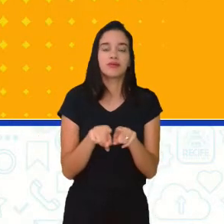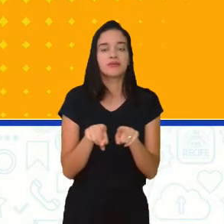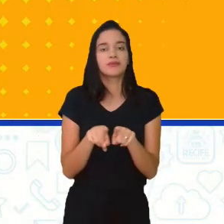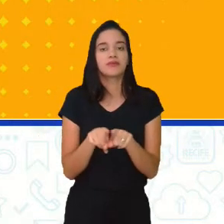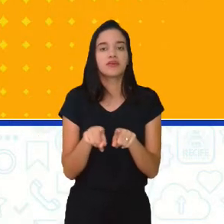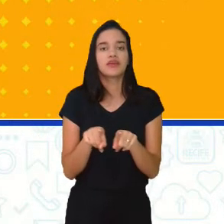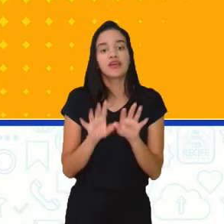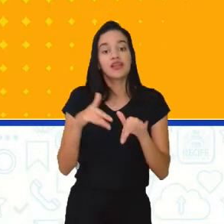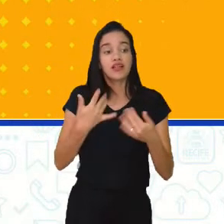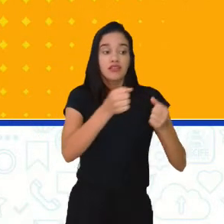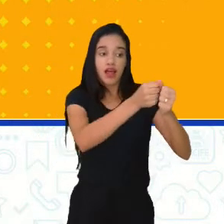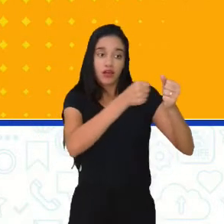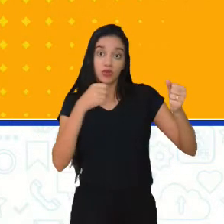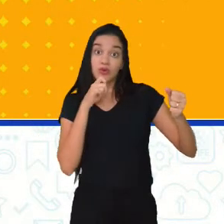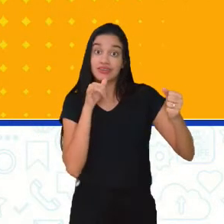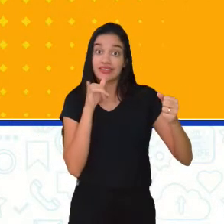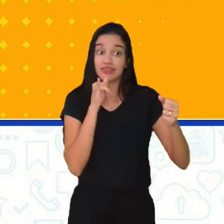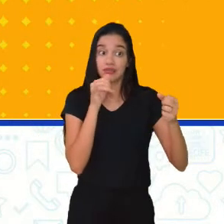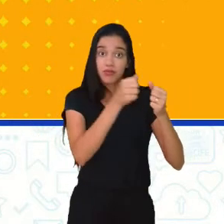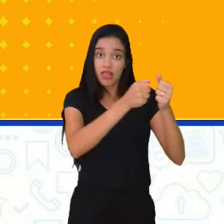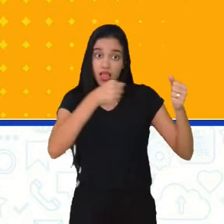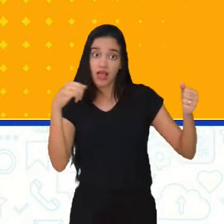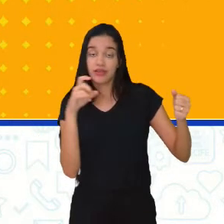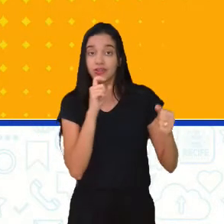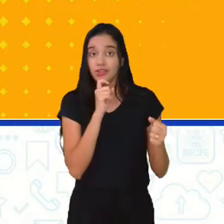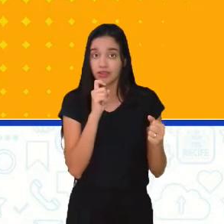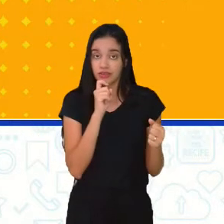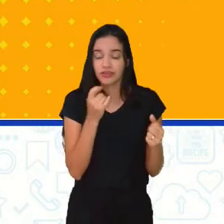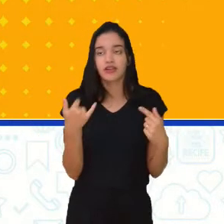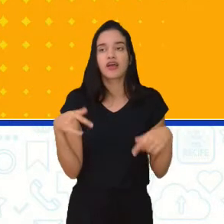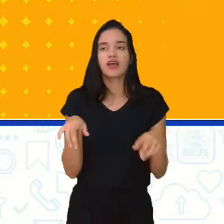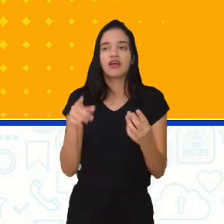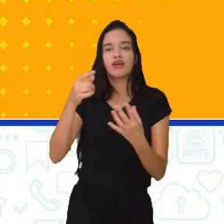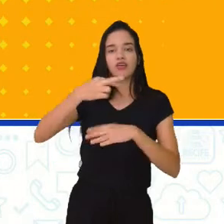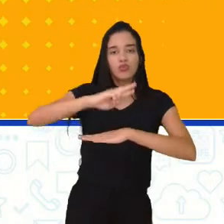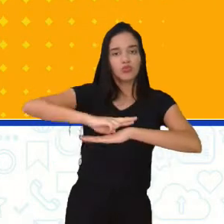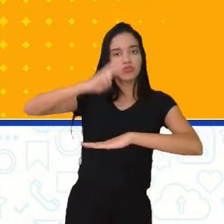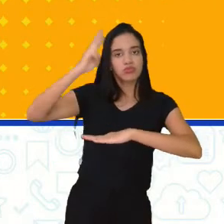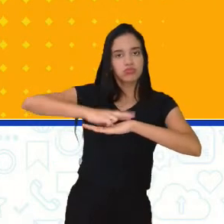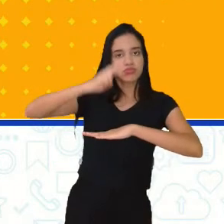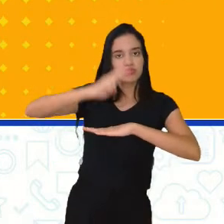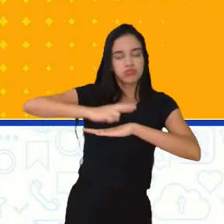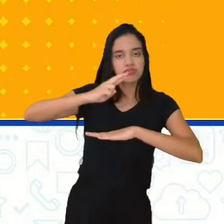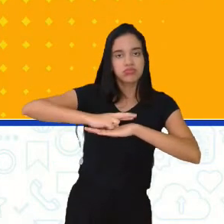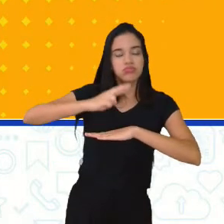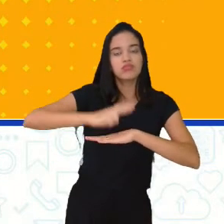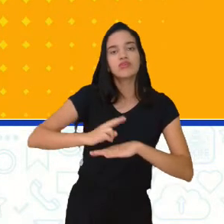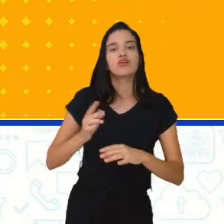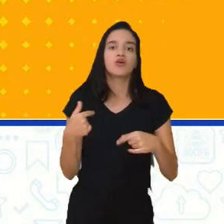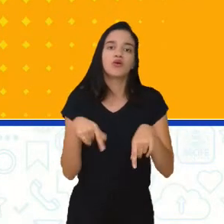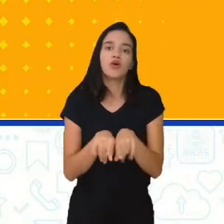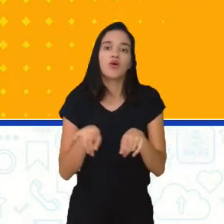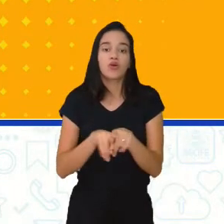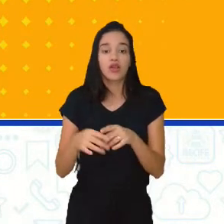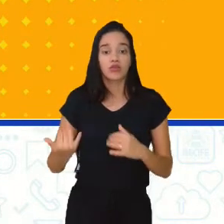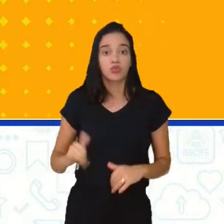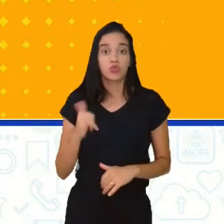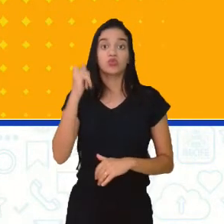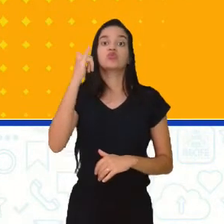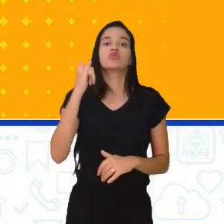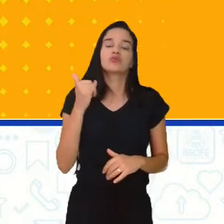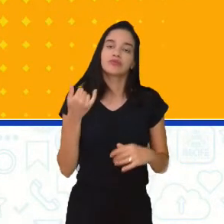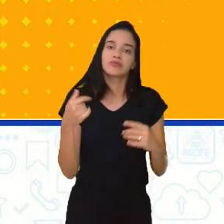temperatura da geladeira. Irradiação, propagação de calor por meio de ondas